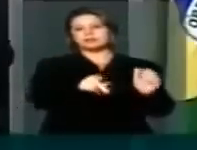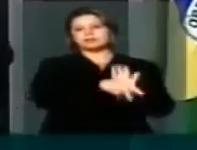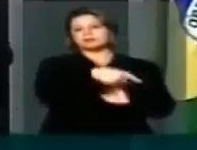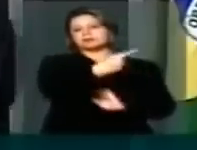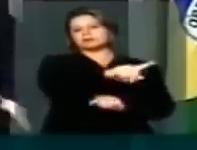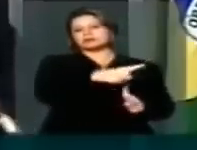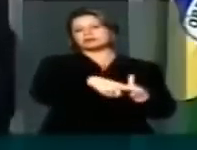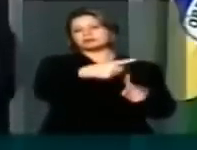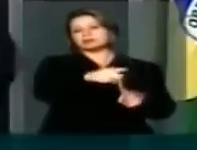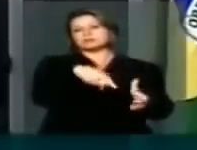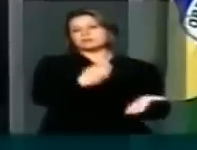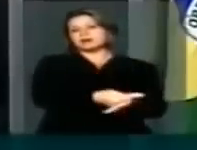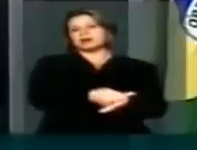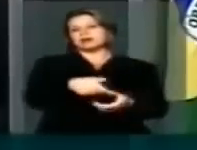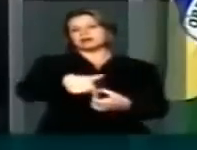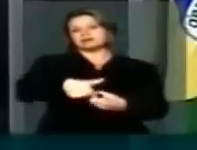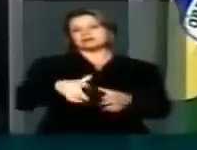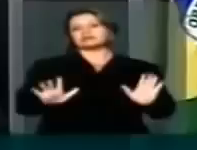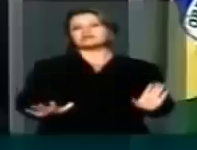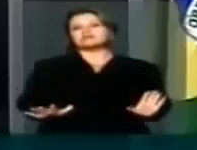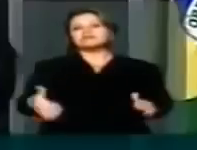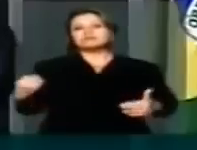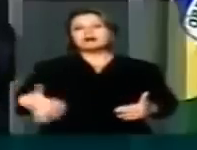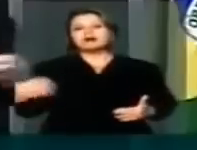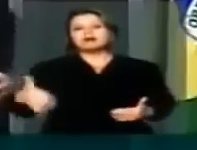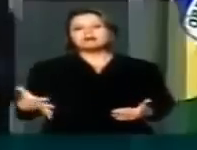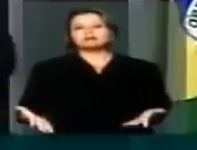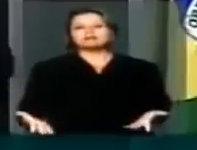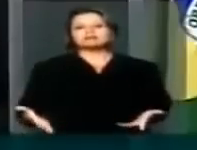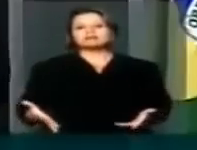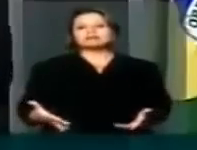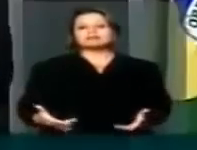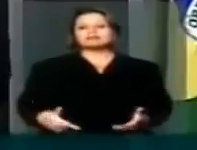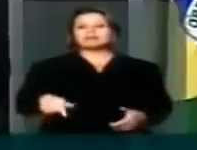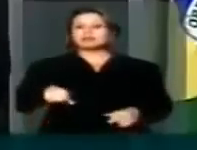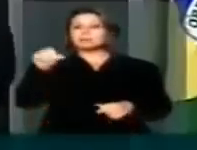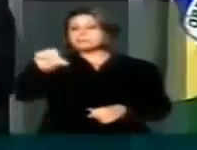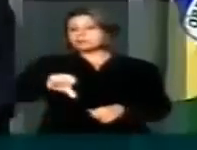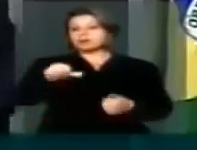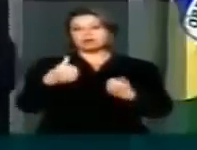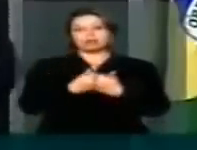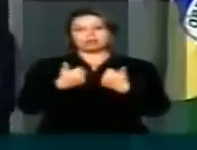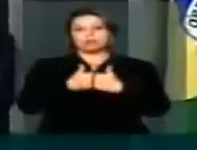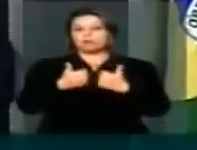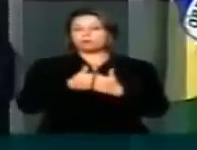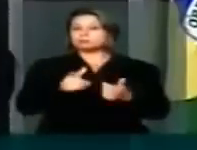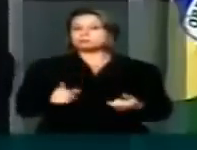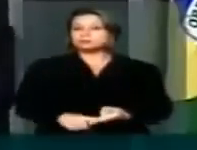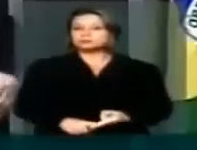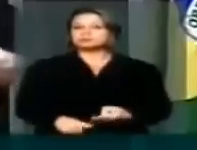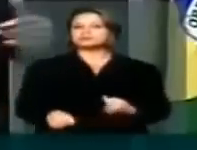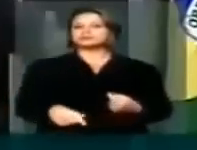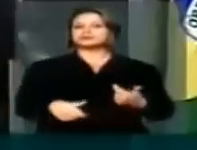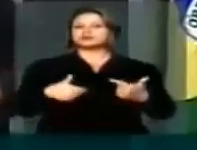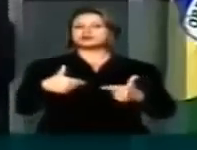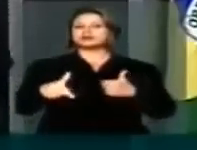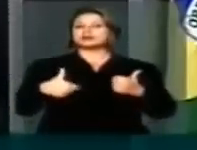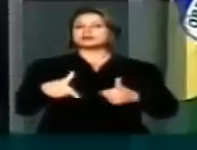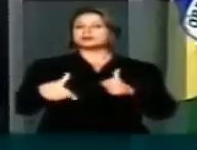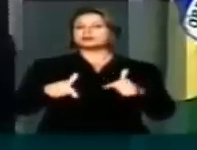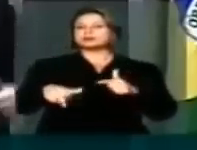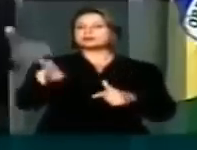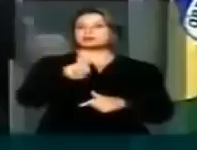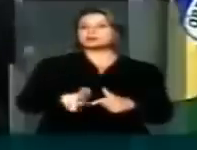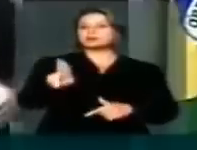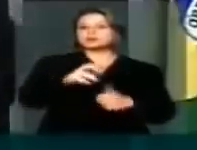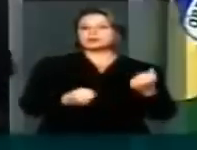contribuinte. Mas apresentou também para a passagem do ônibus, apresentou também para o trabalhador